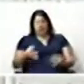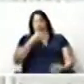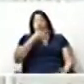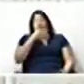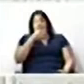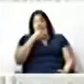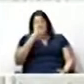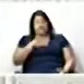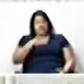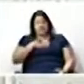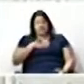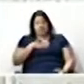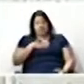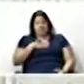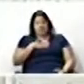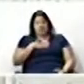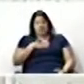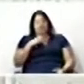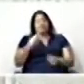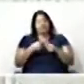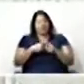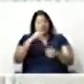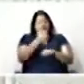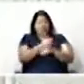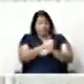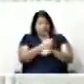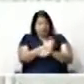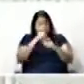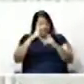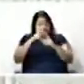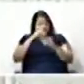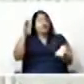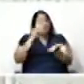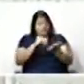opiniões que eu tenho a respeito dessa carência de profissionais médicos.